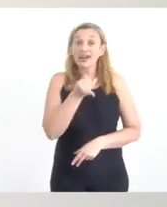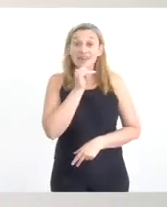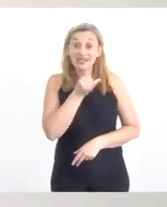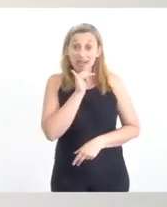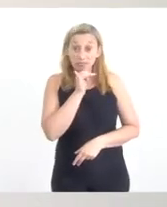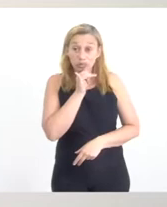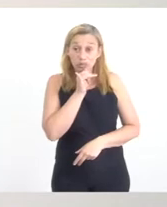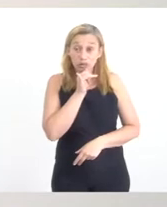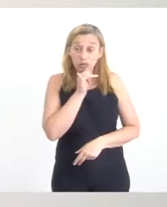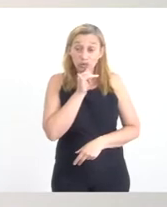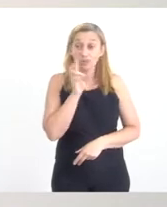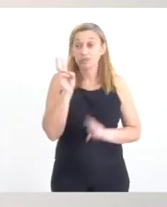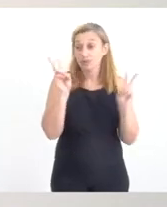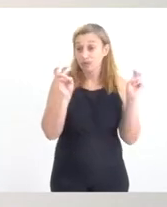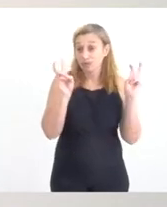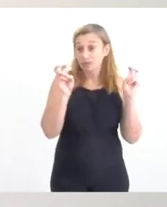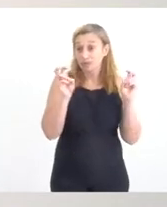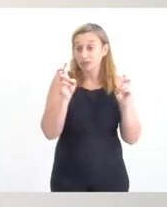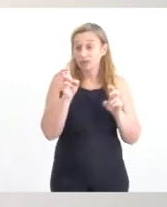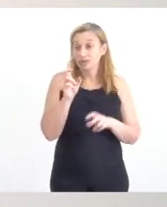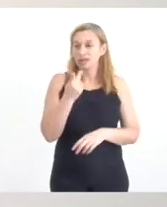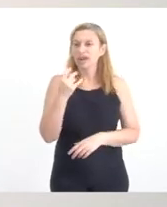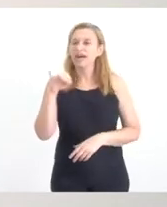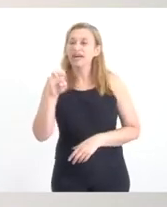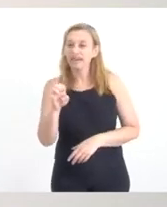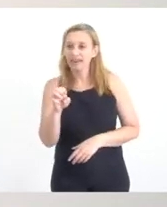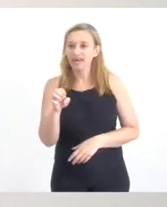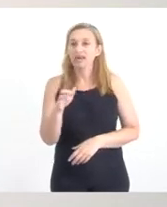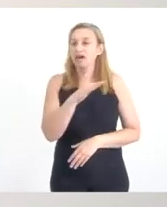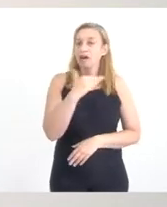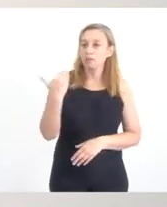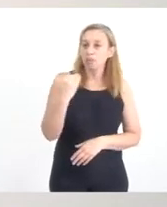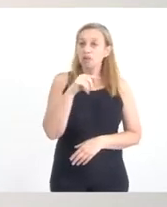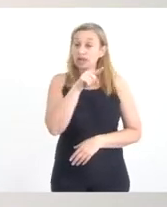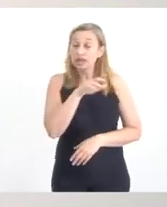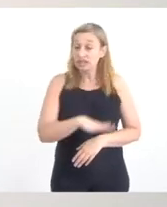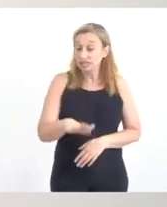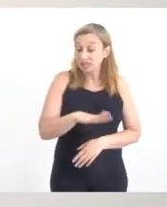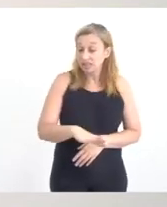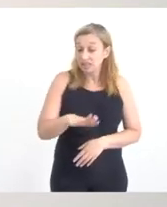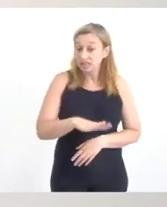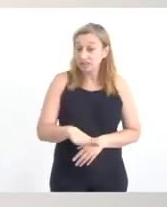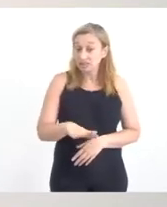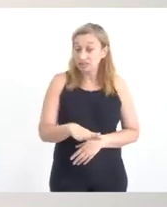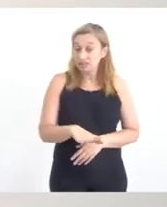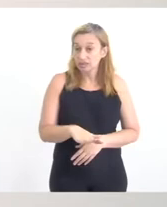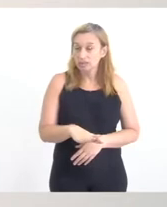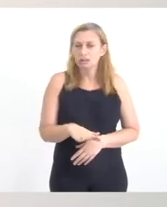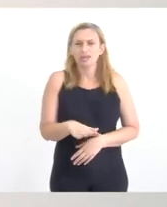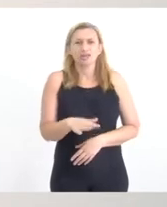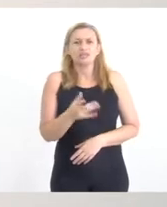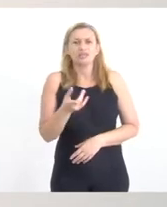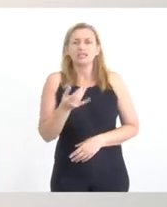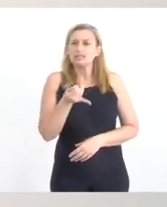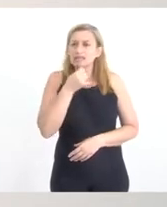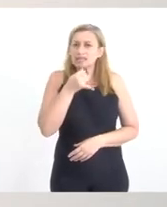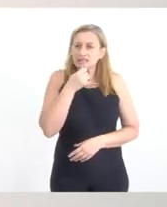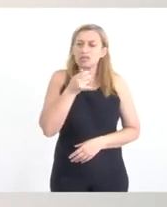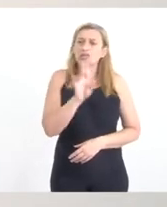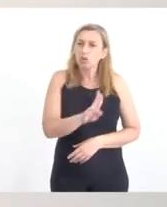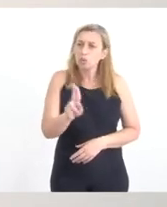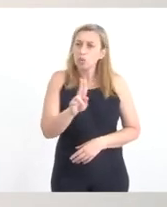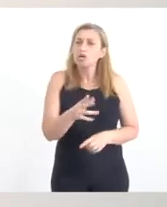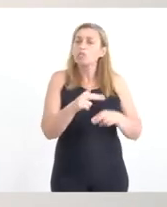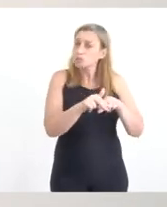exemplo no caso em rir né o assassinato daquela criança uns assassinato Bárbaro foi